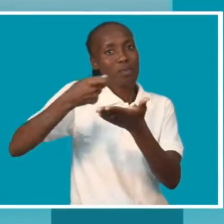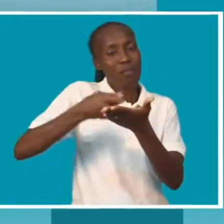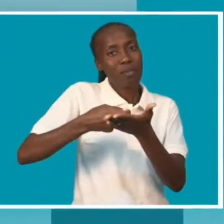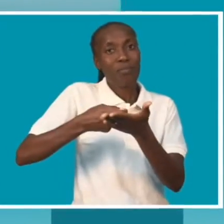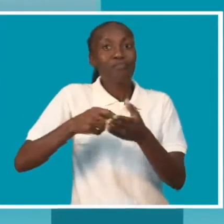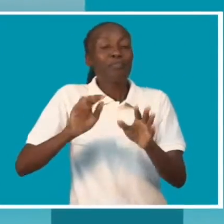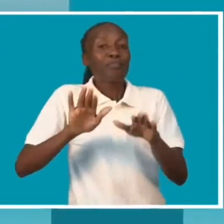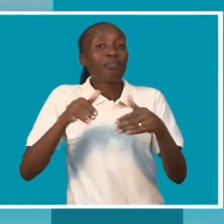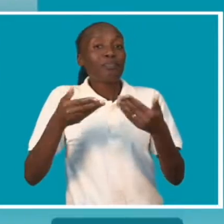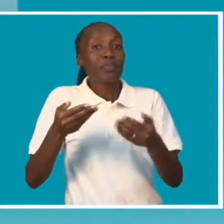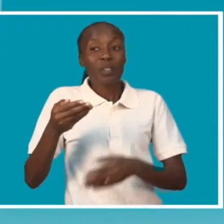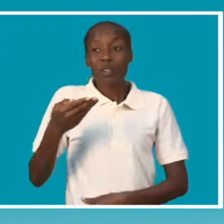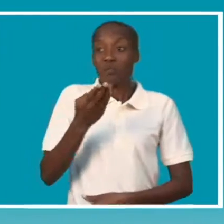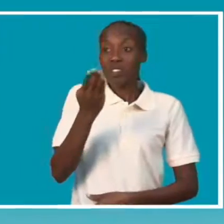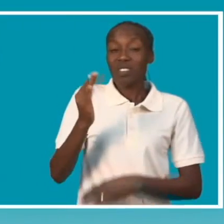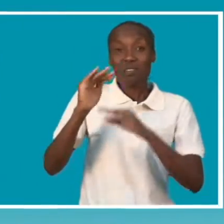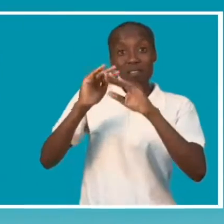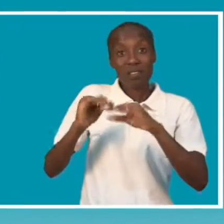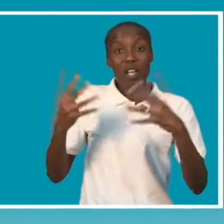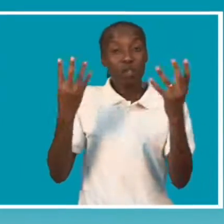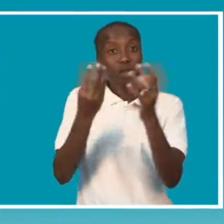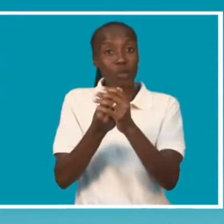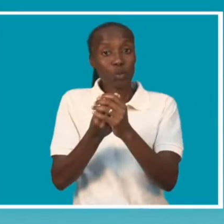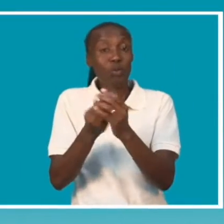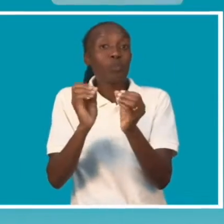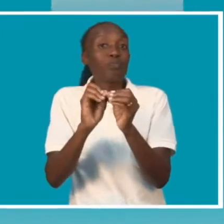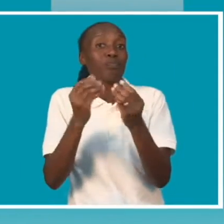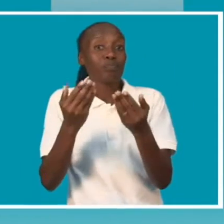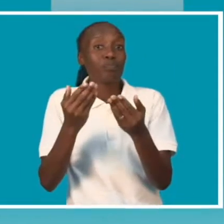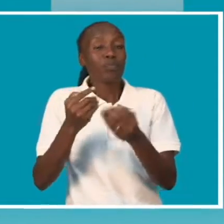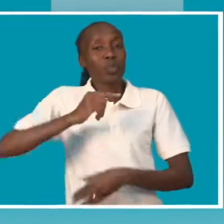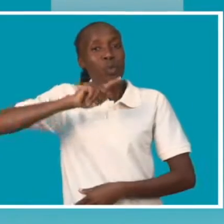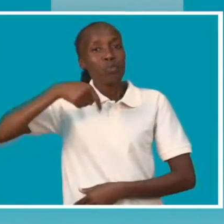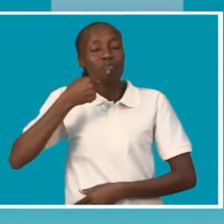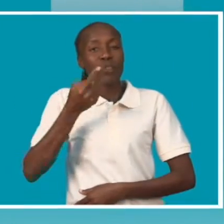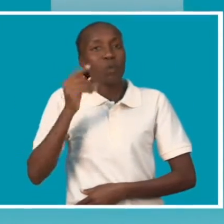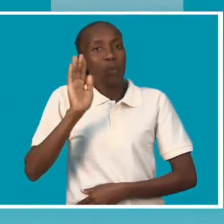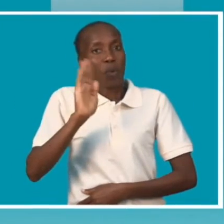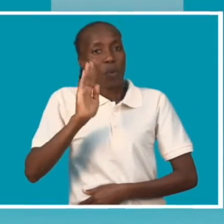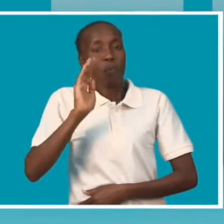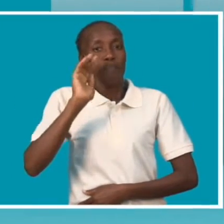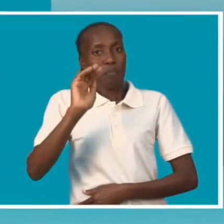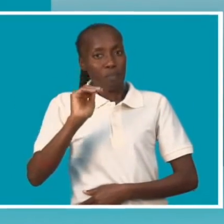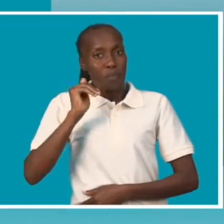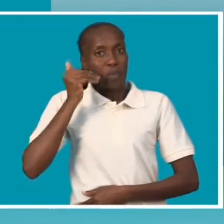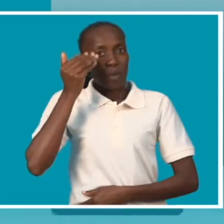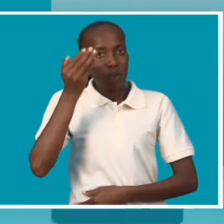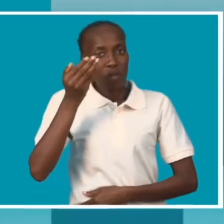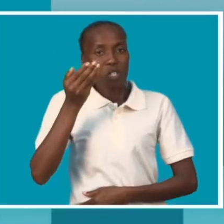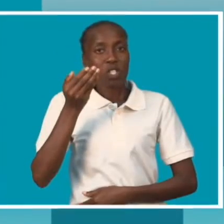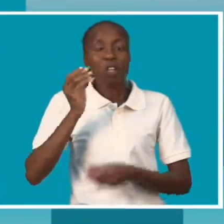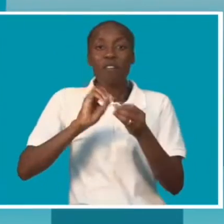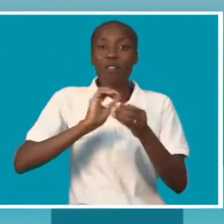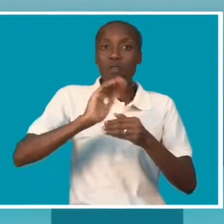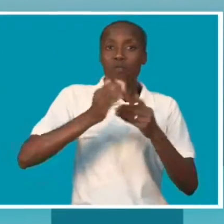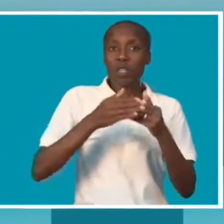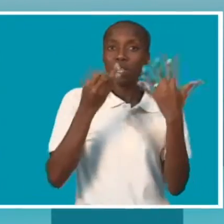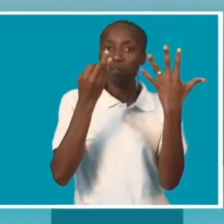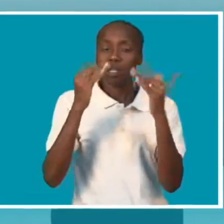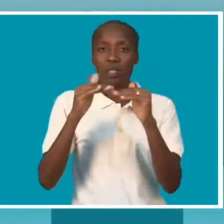que esteve na nossa companhia, nós nos despedimos com a promessa de voltar para aqui. Há